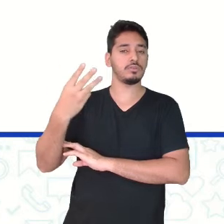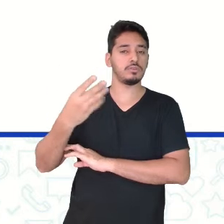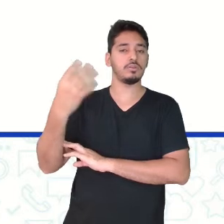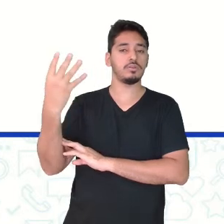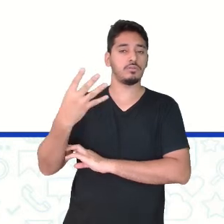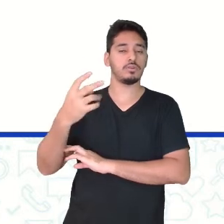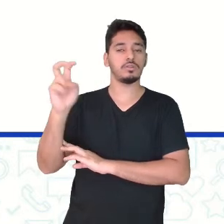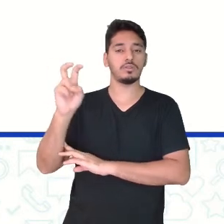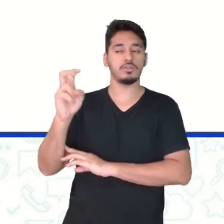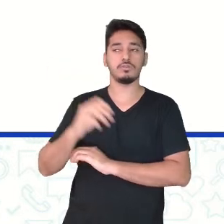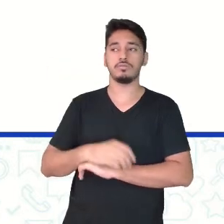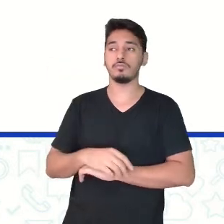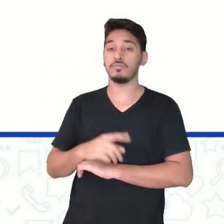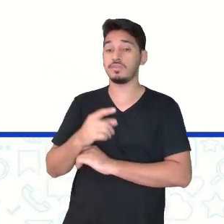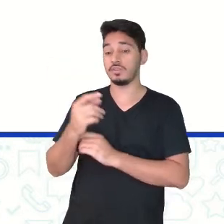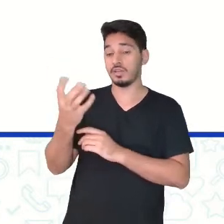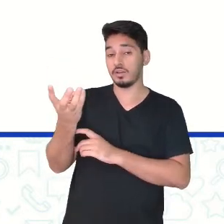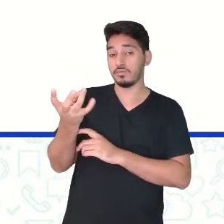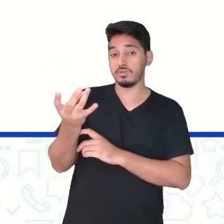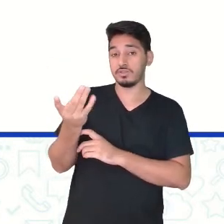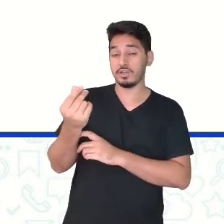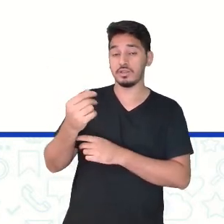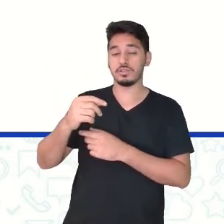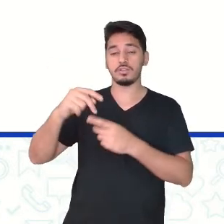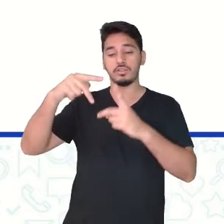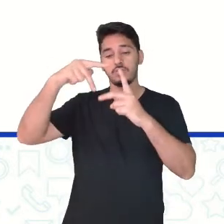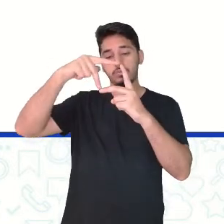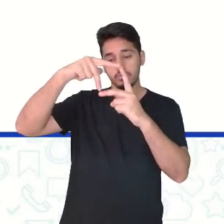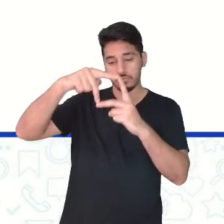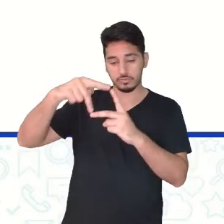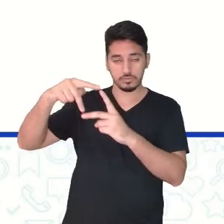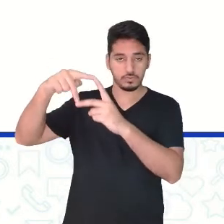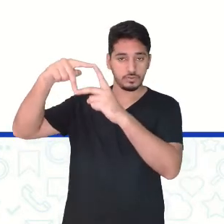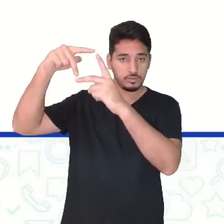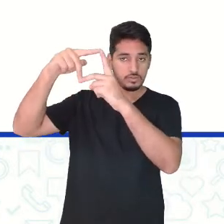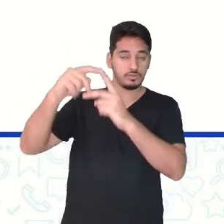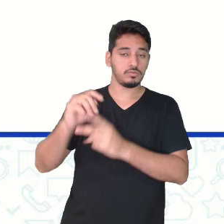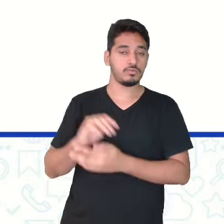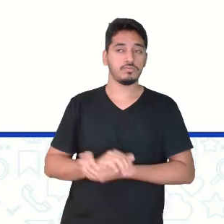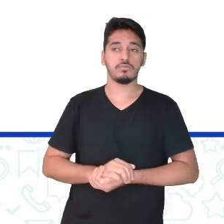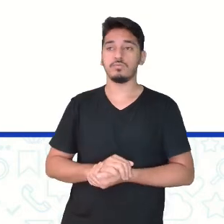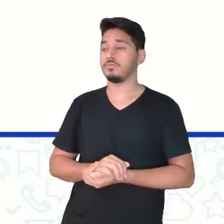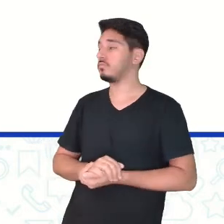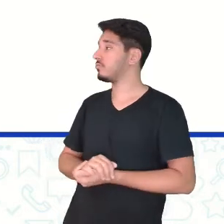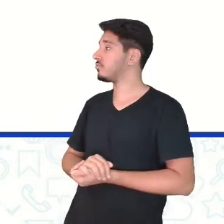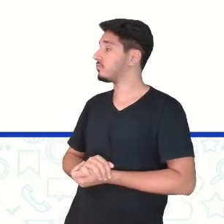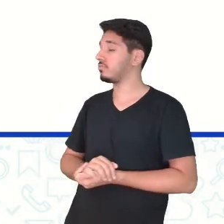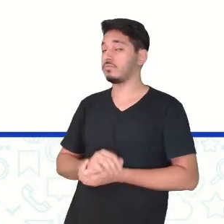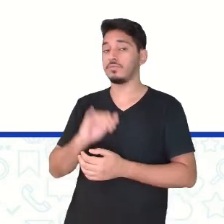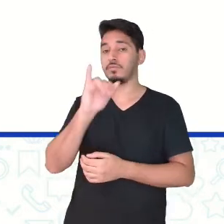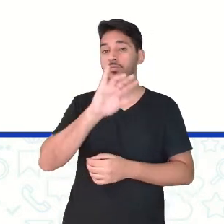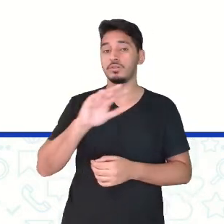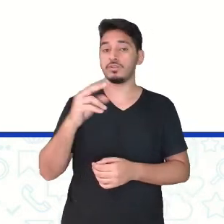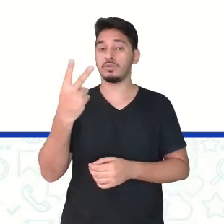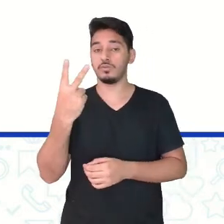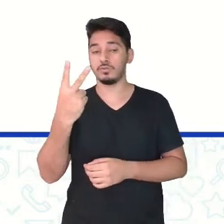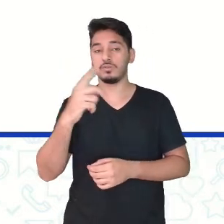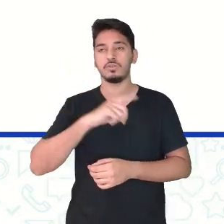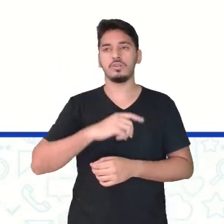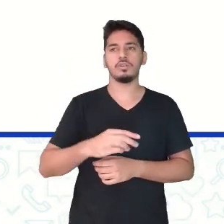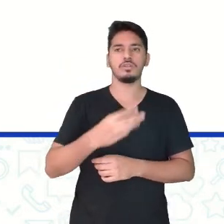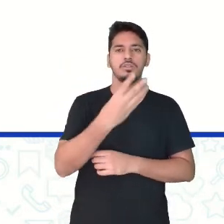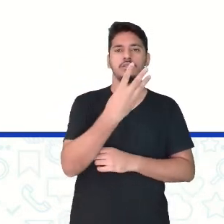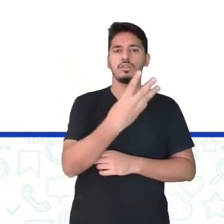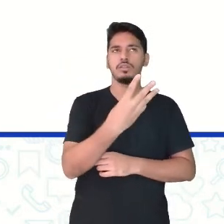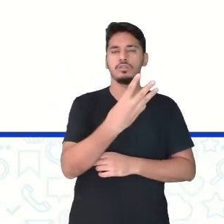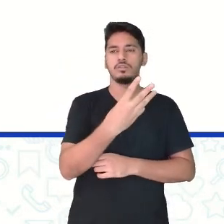quinta. E a quantidade de quadradinhos é o resultado da expressão, tá bom? Então, se eu tenho a figura 2, a figura 2 tem 3